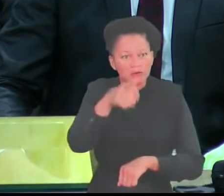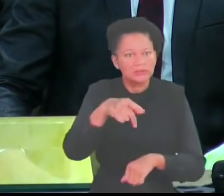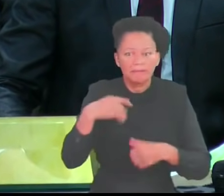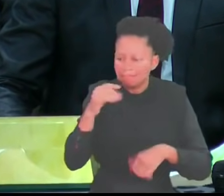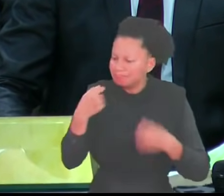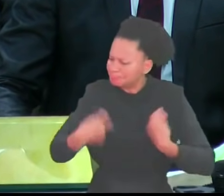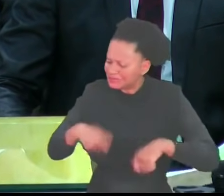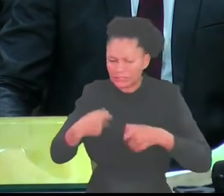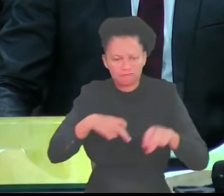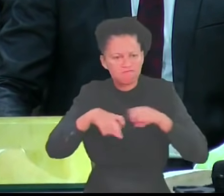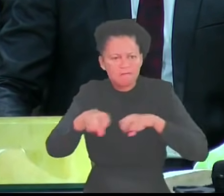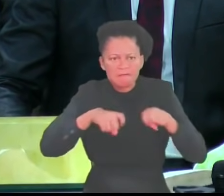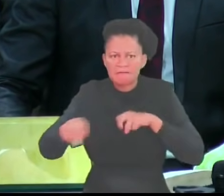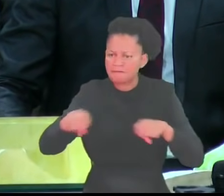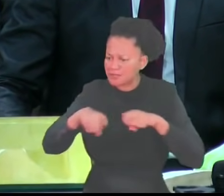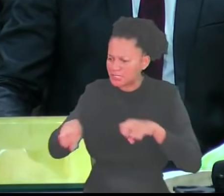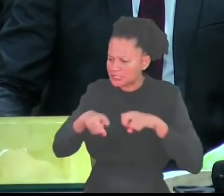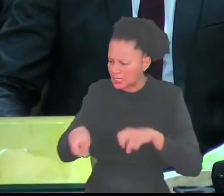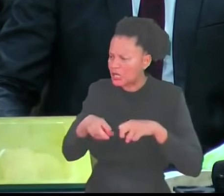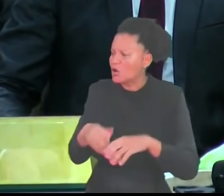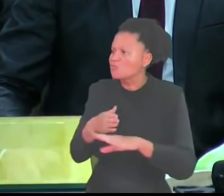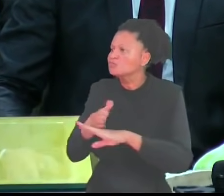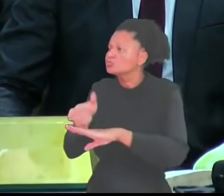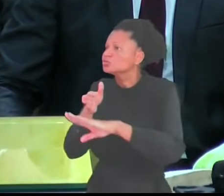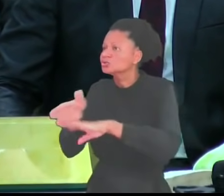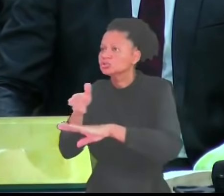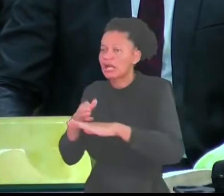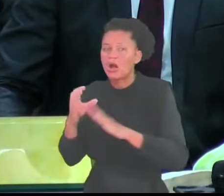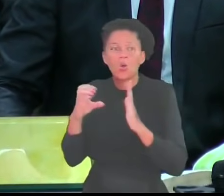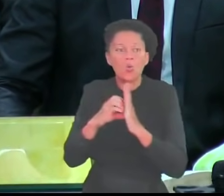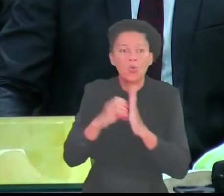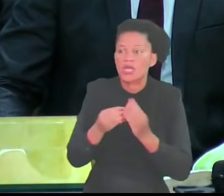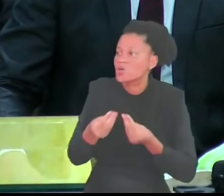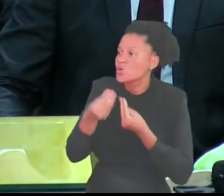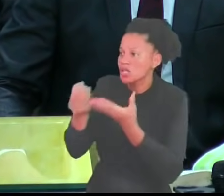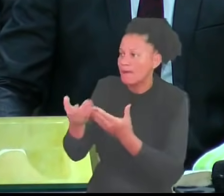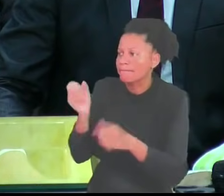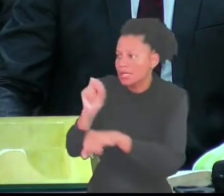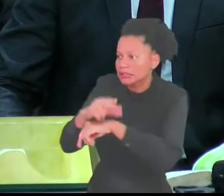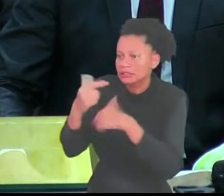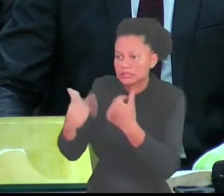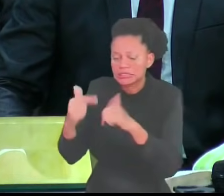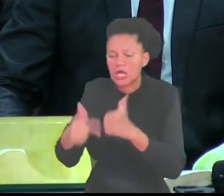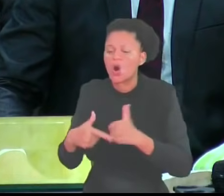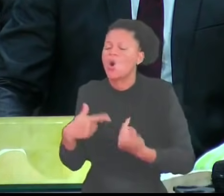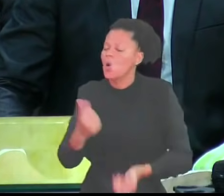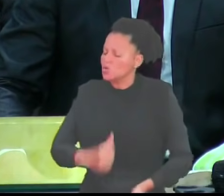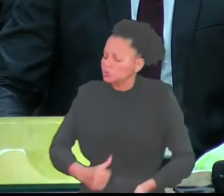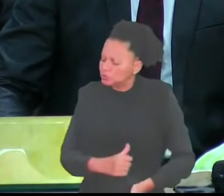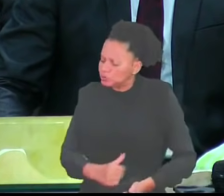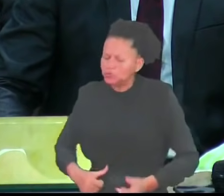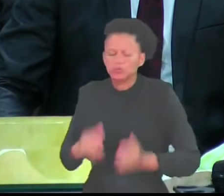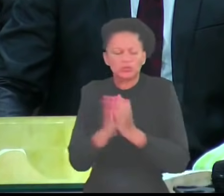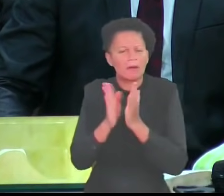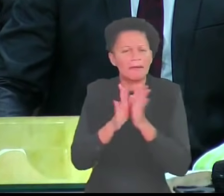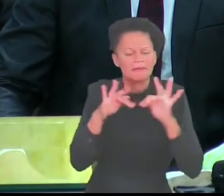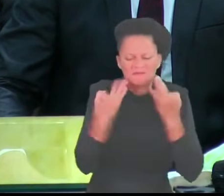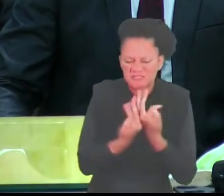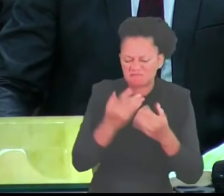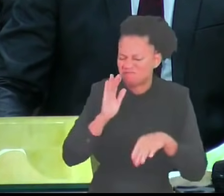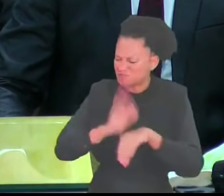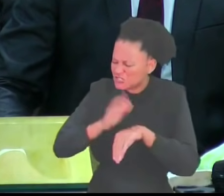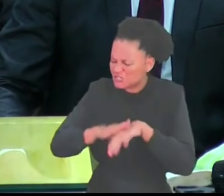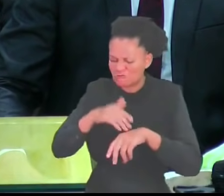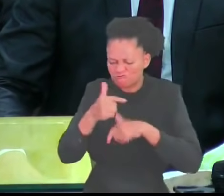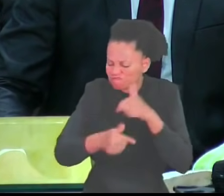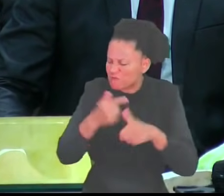que buscar nas agências de emprego, você tem que orar e jejuar pela sua família, você tem que cavar. Deus,